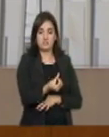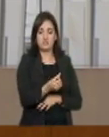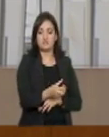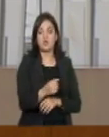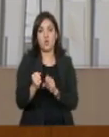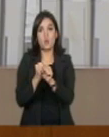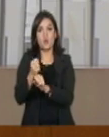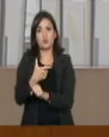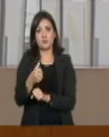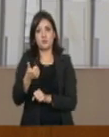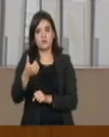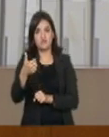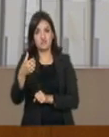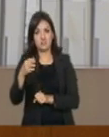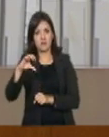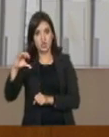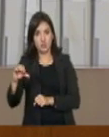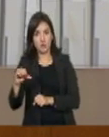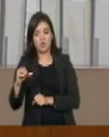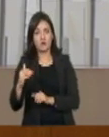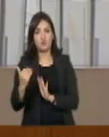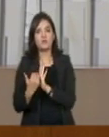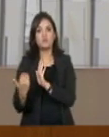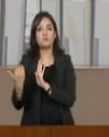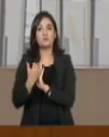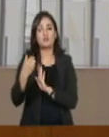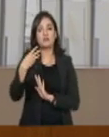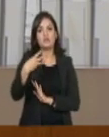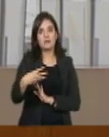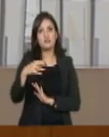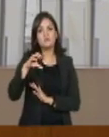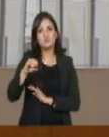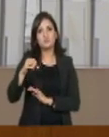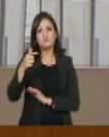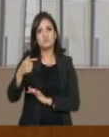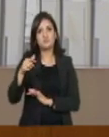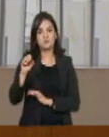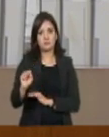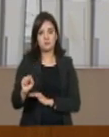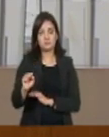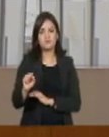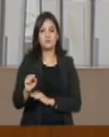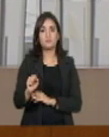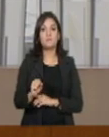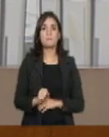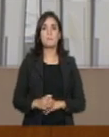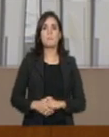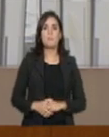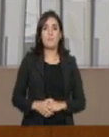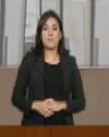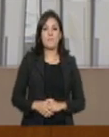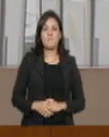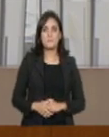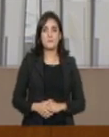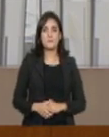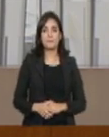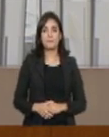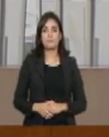3.708, representando, neste ano de 2019, uma taxa